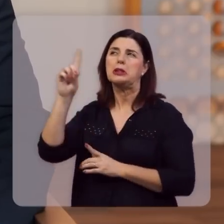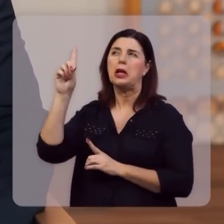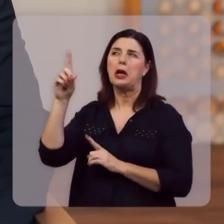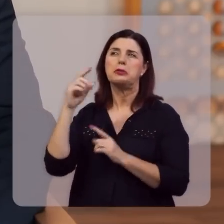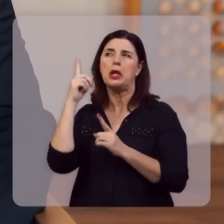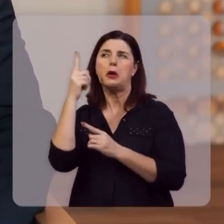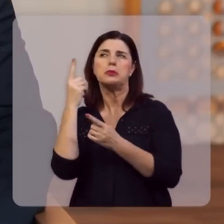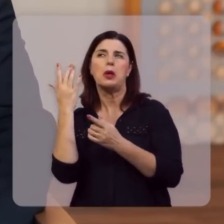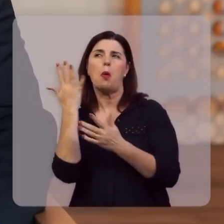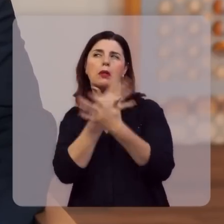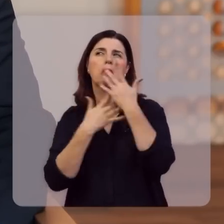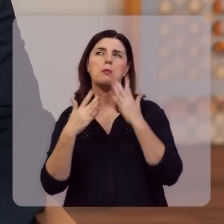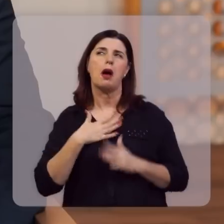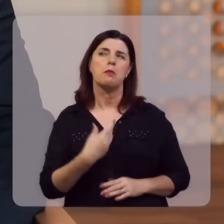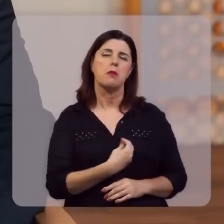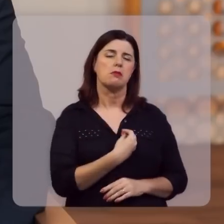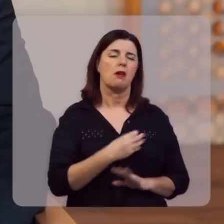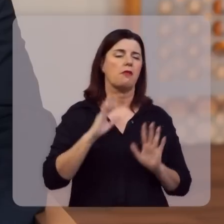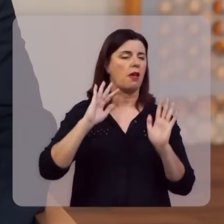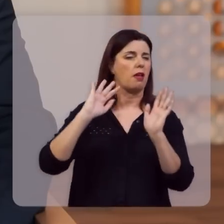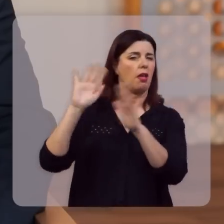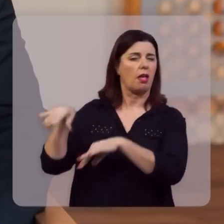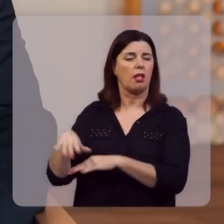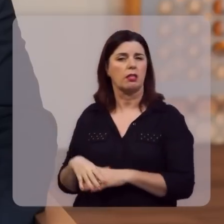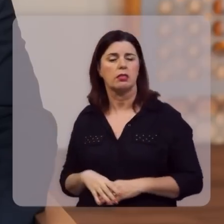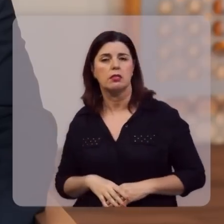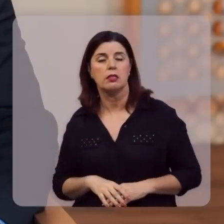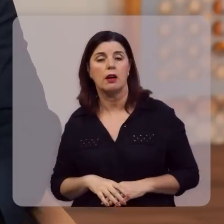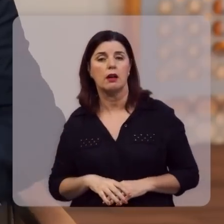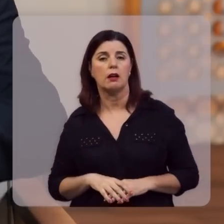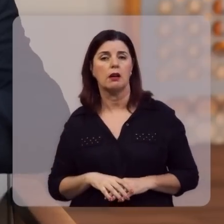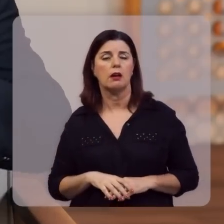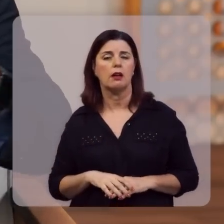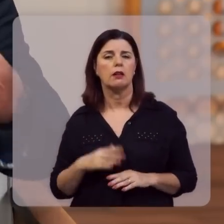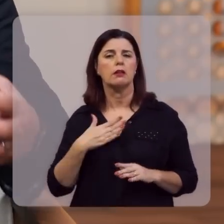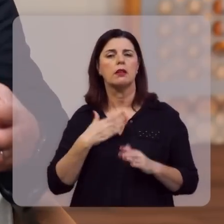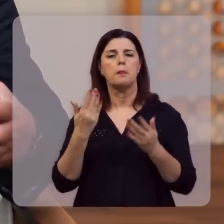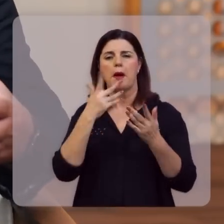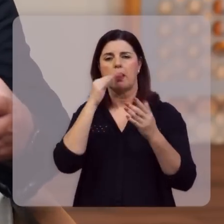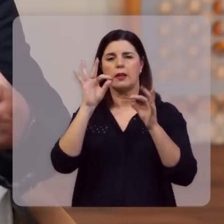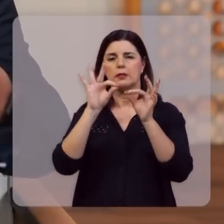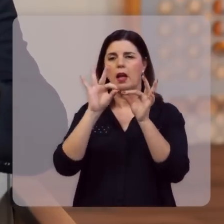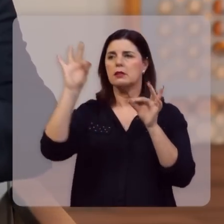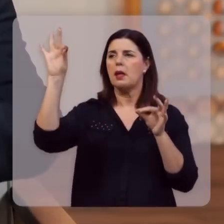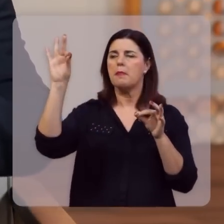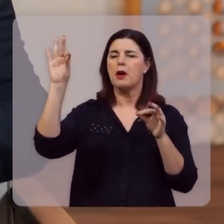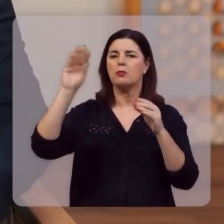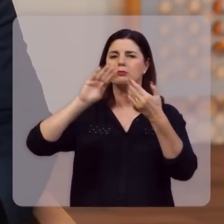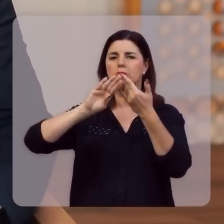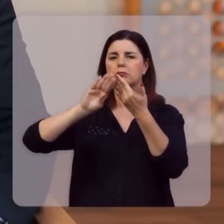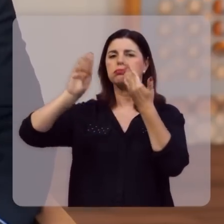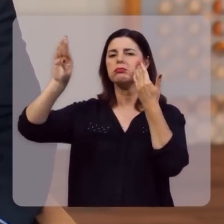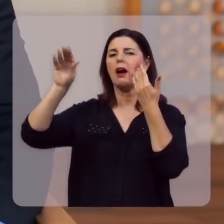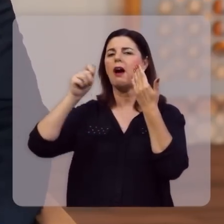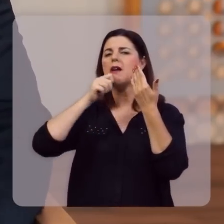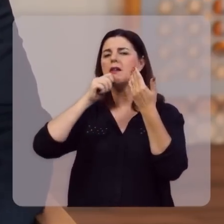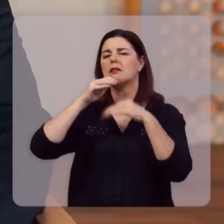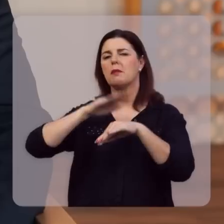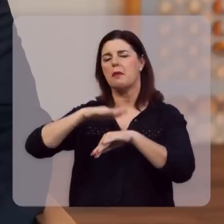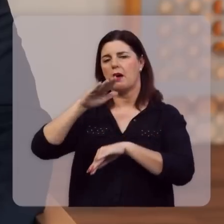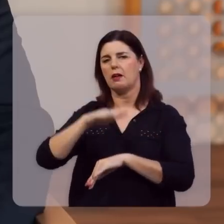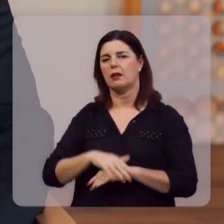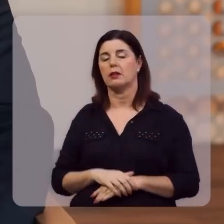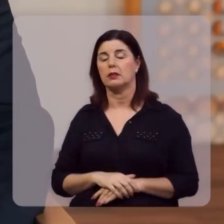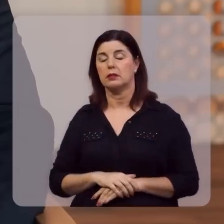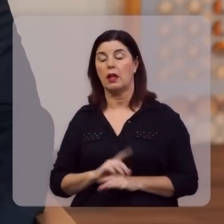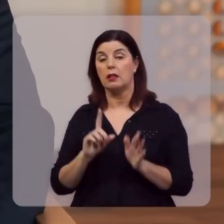tem interferência na vida das pessoas e que acaba abrindo ainda mais o abismo dessas pessoas com Deus, do ser humano com